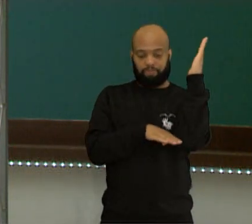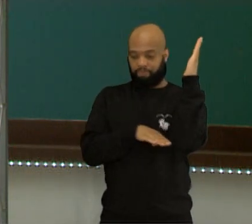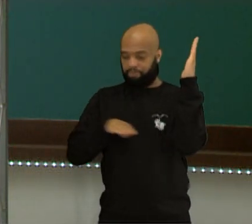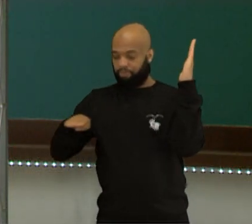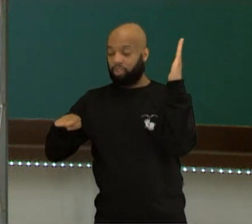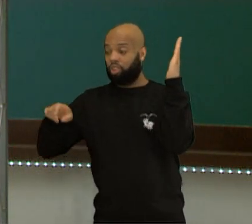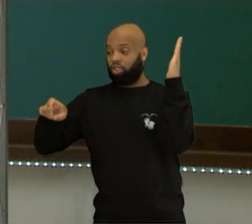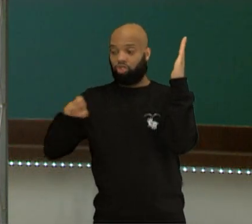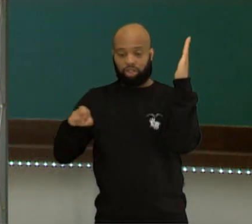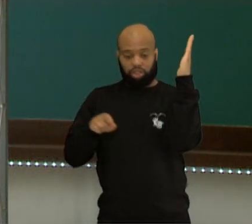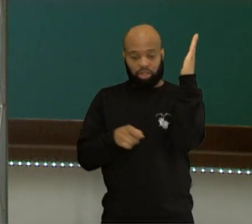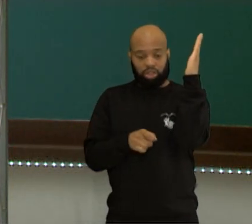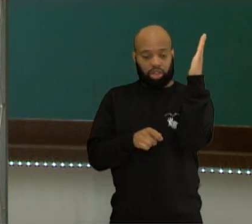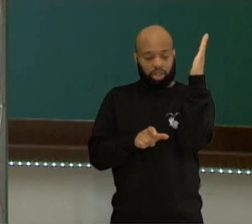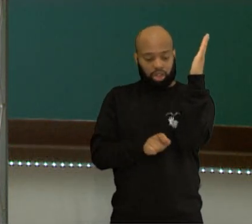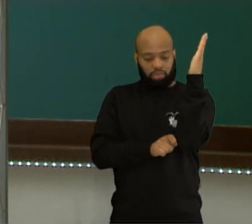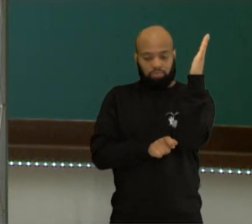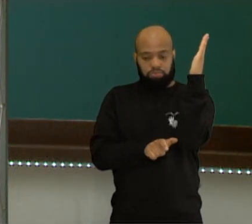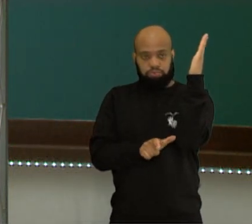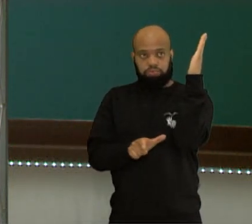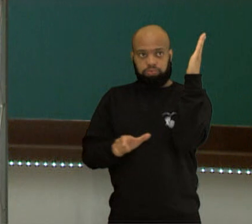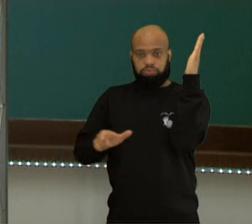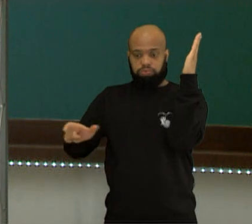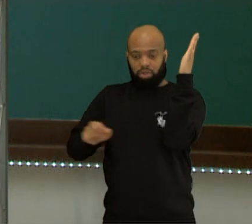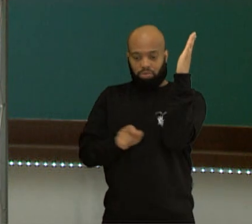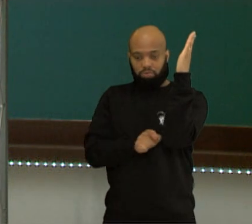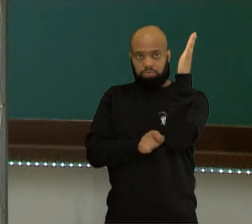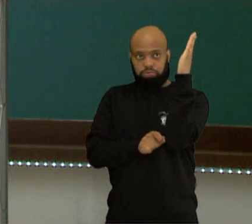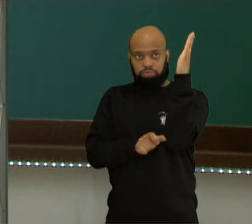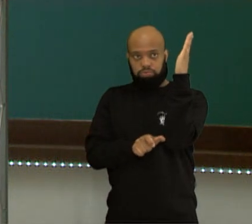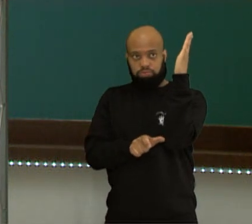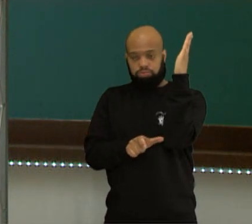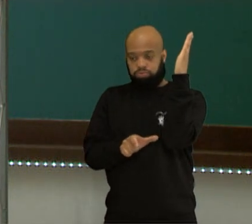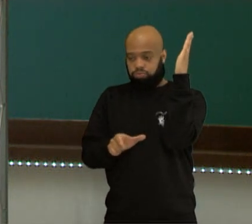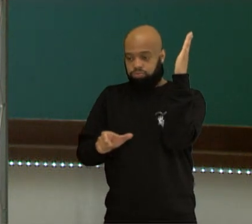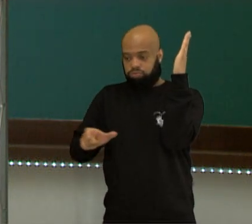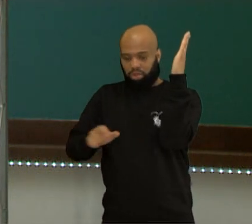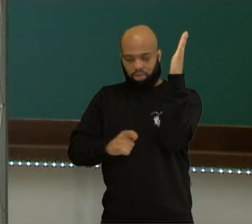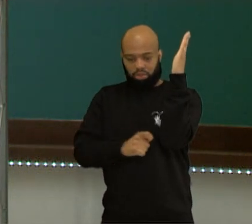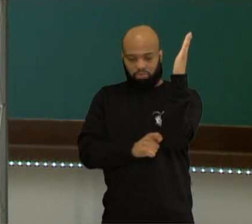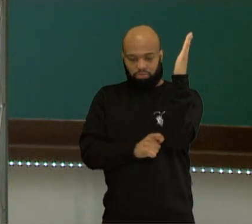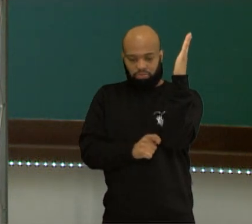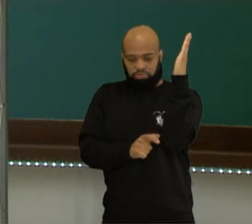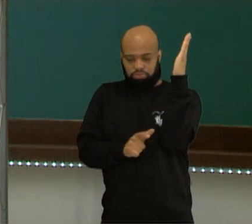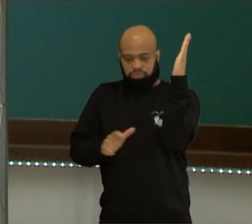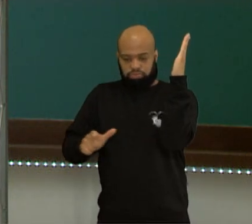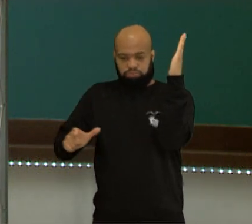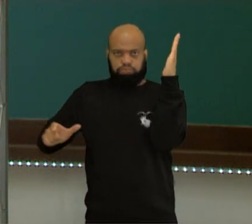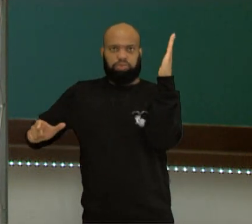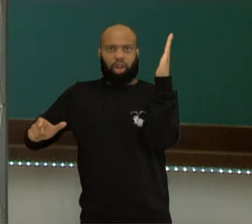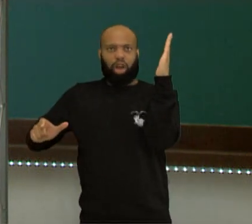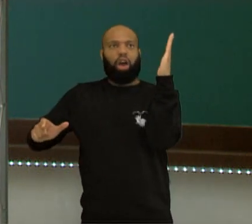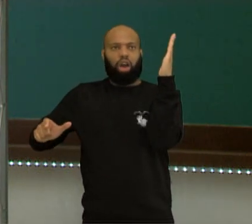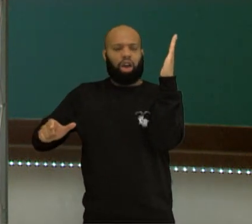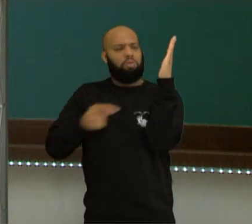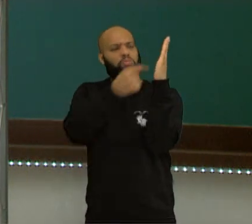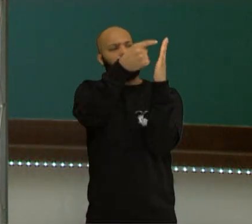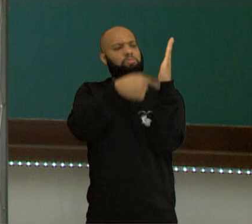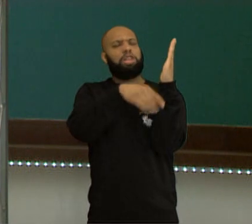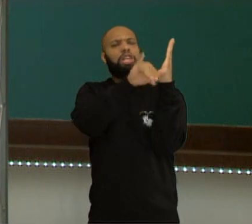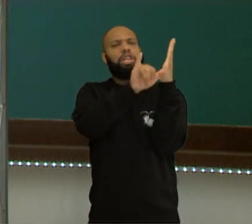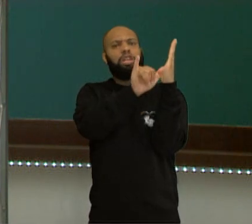os valores de x vão aumentando, né? G de x, a reta amarela, conforme vão aumentando, o que vai